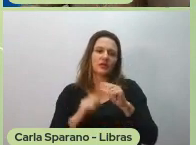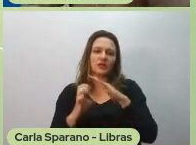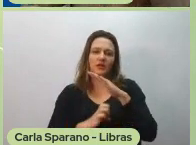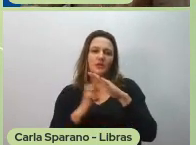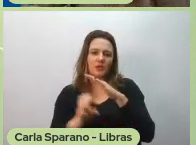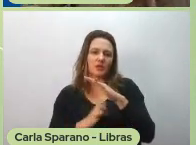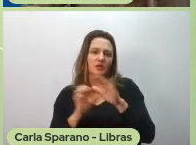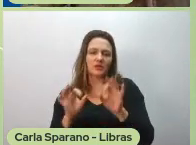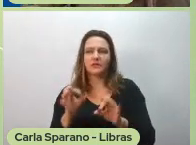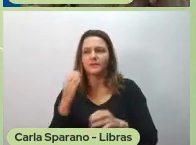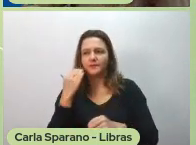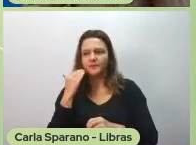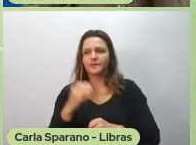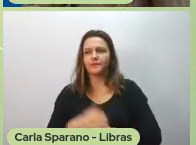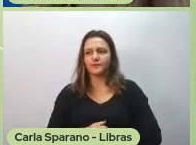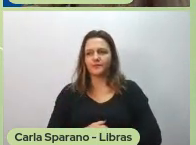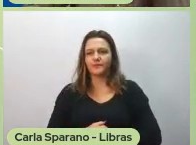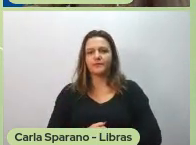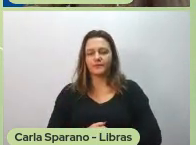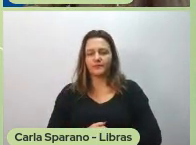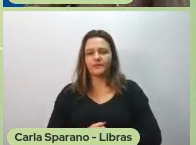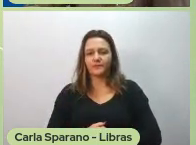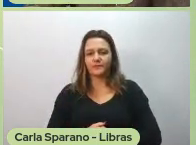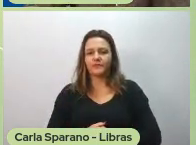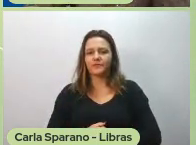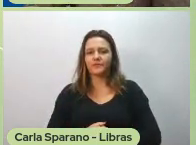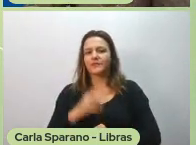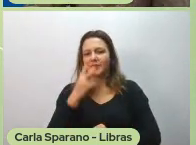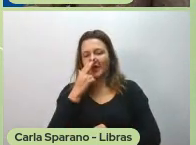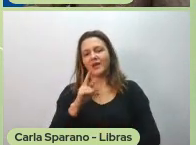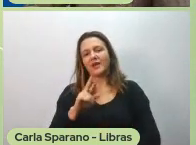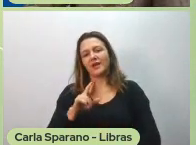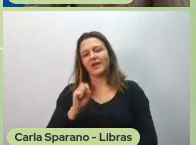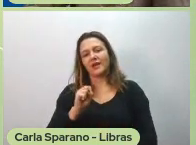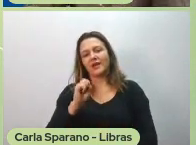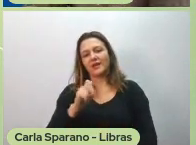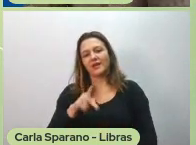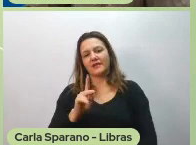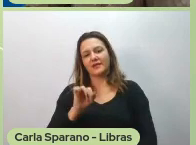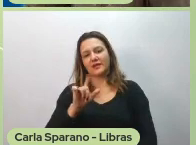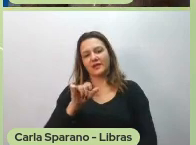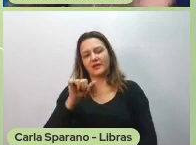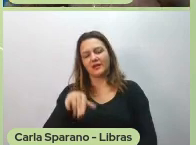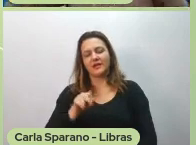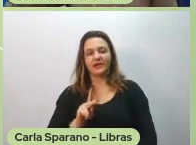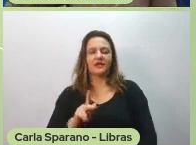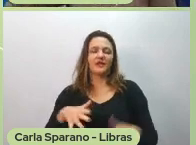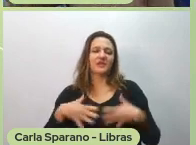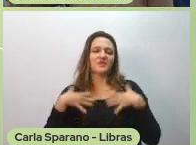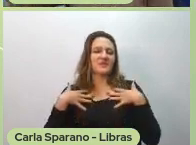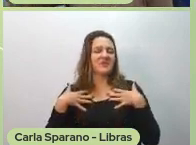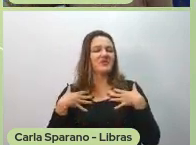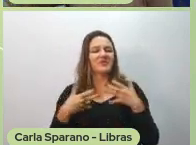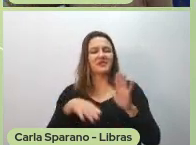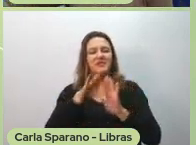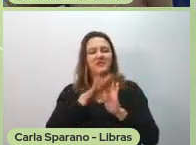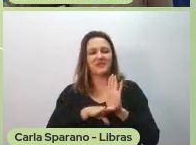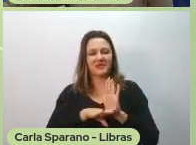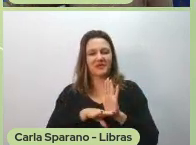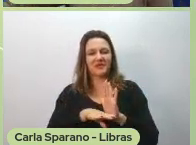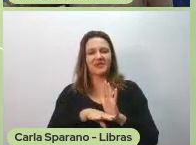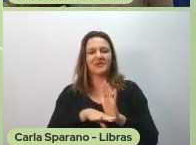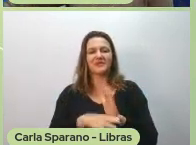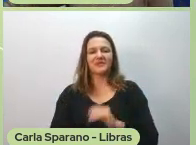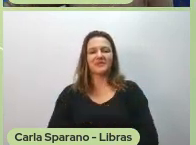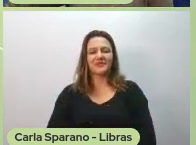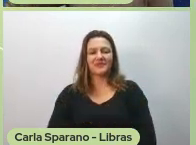entendeu? Perfeito. Mas eu daria a dica do reskilling como uma coisa bem bacana. Tenho o maior orgulho do nosso programa aqui dentro. Legal.